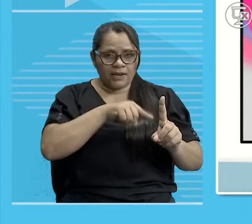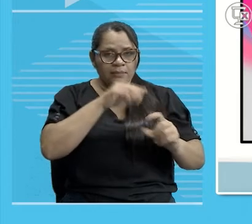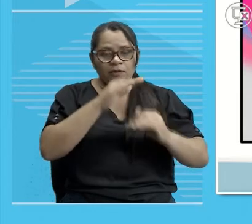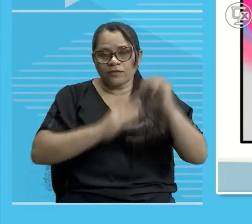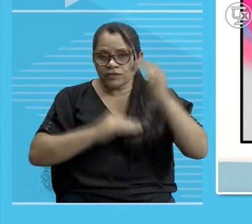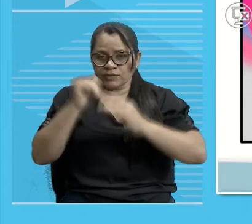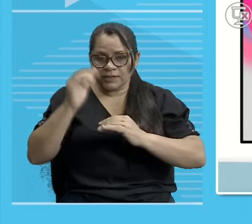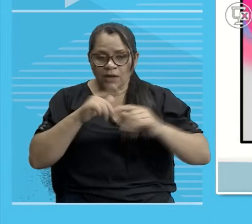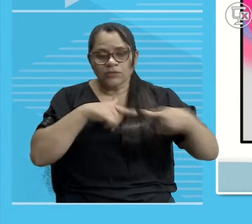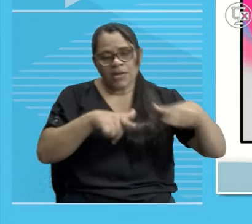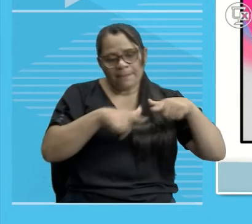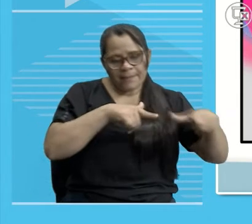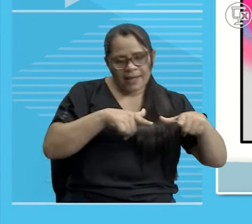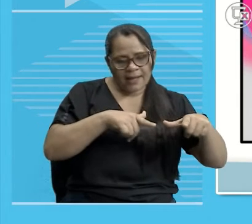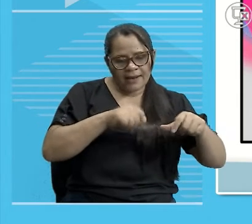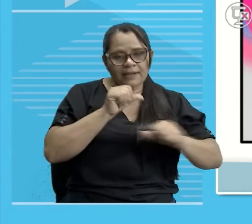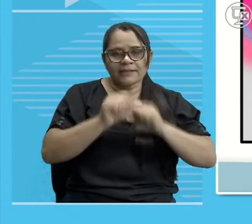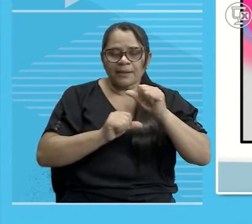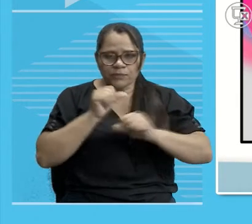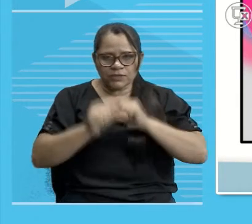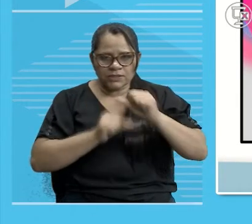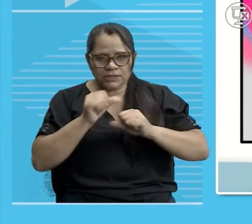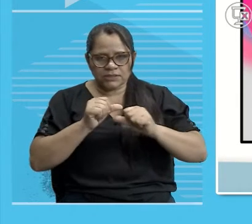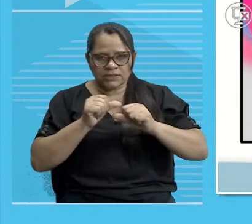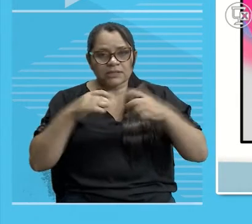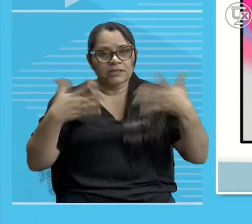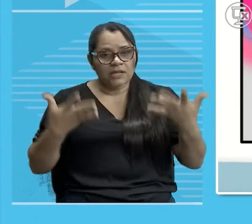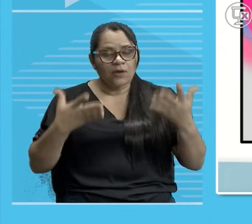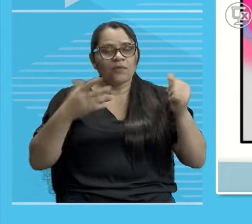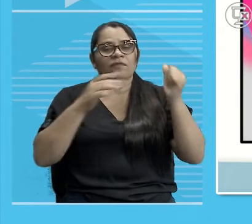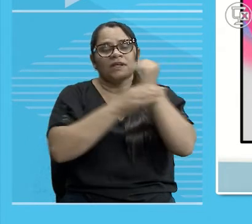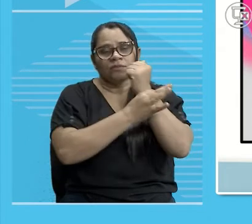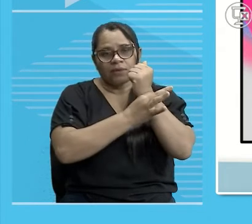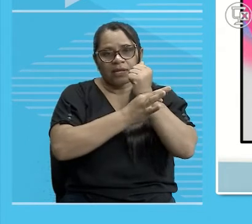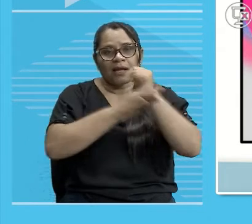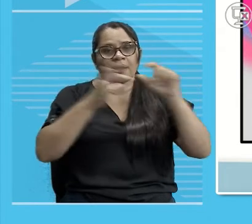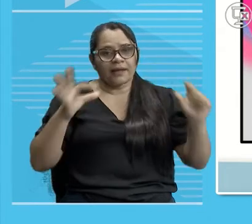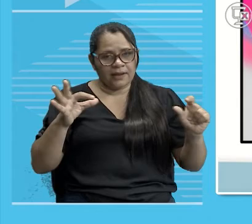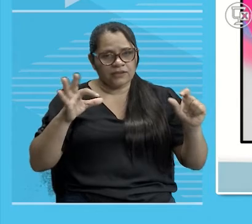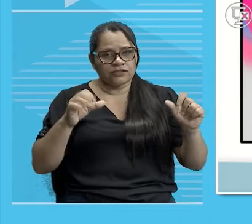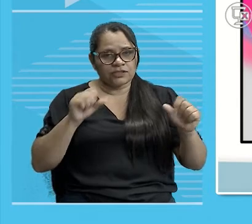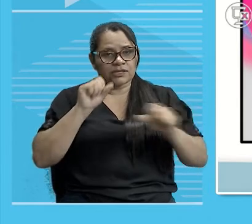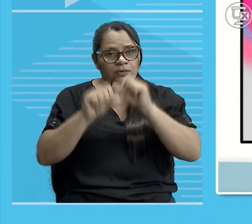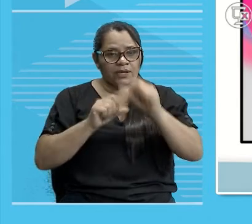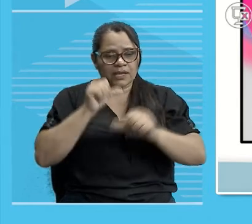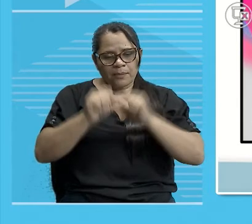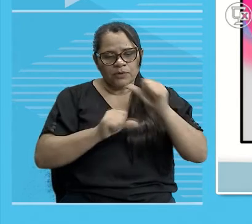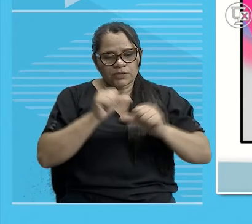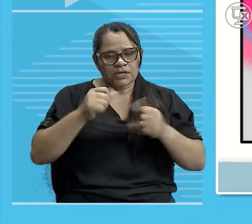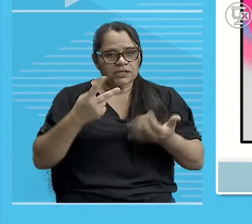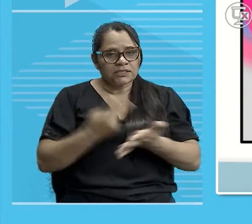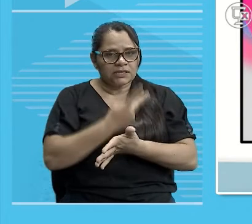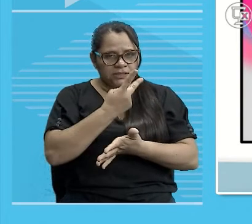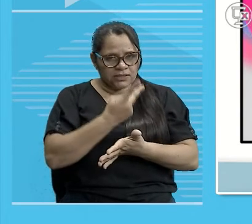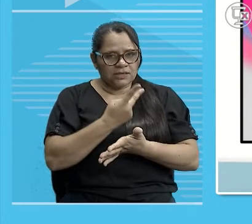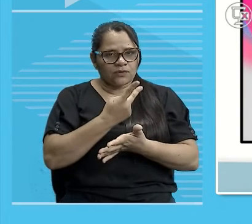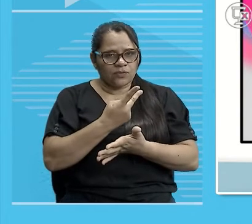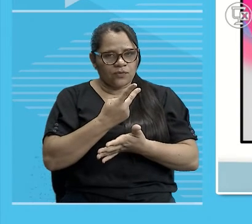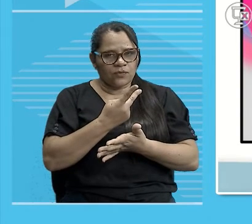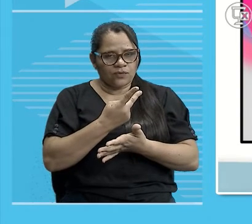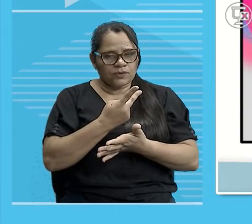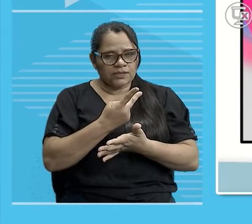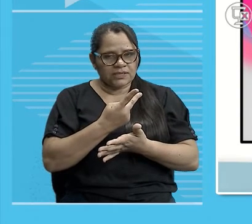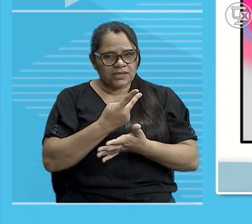em cima dessa mudança ele vai garantir que a mudança aconteça tá bom ele vai assegurar que a